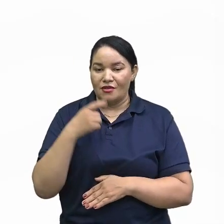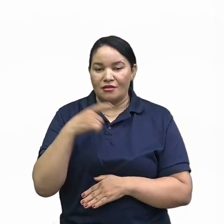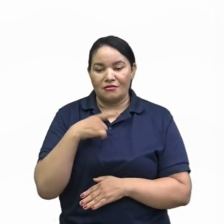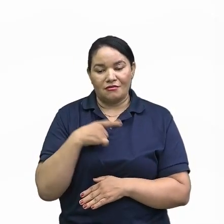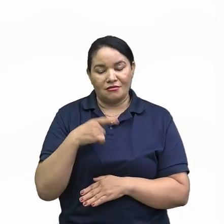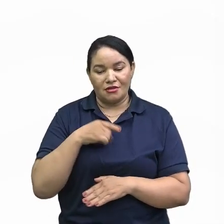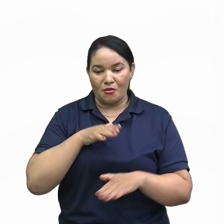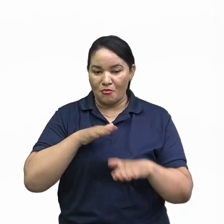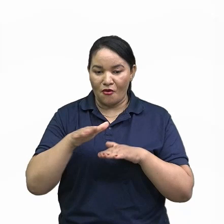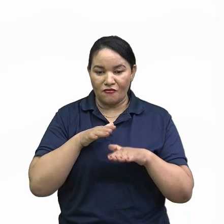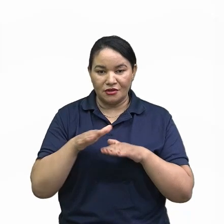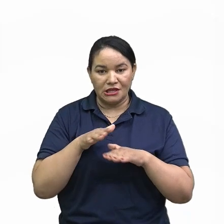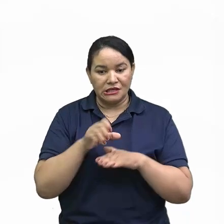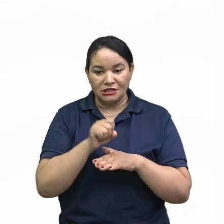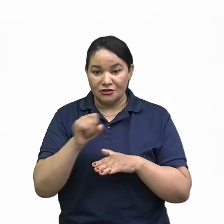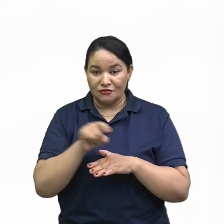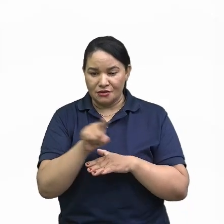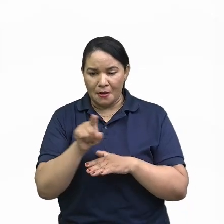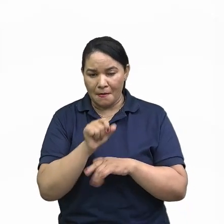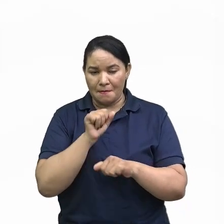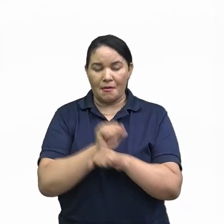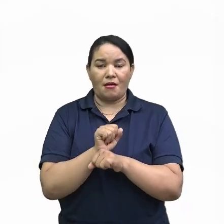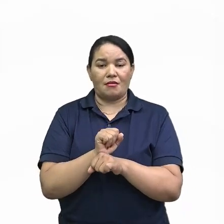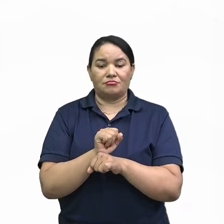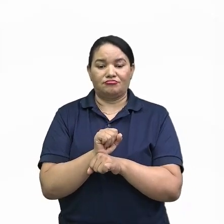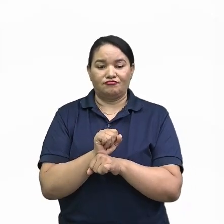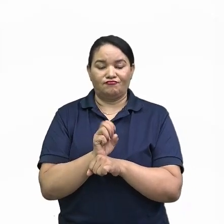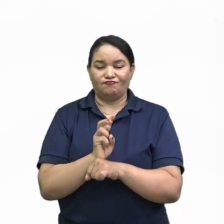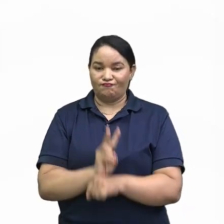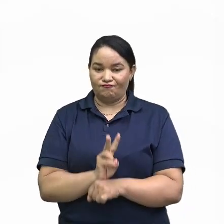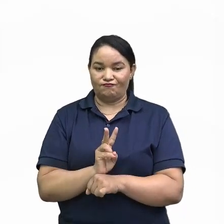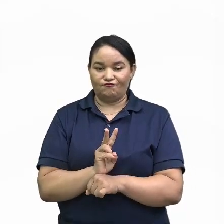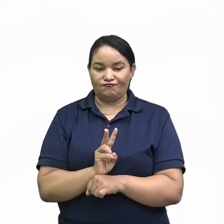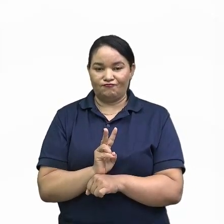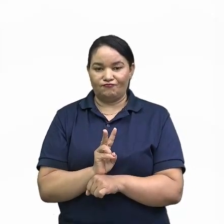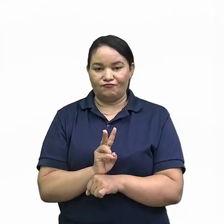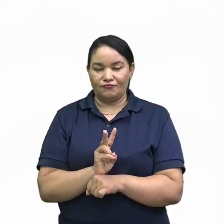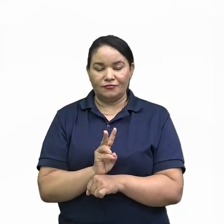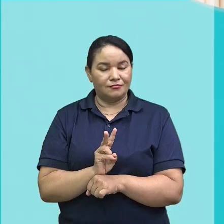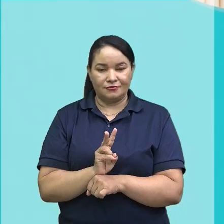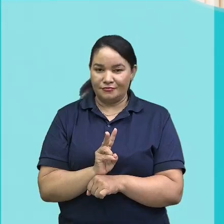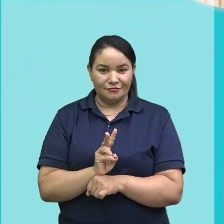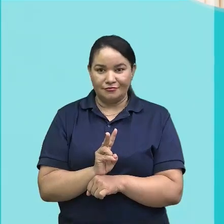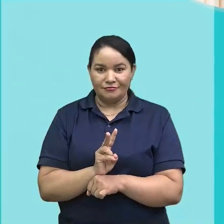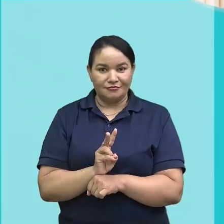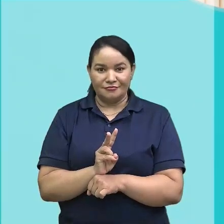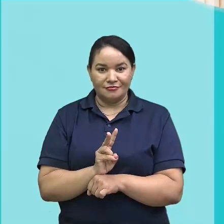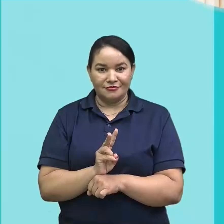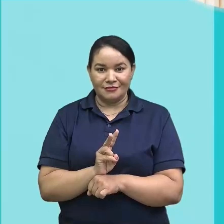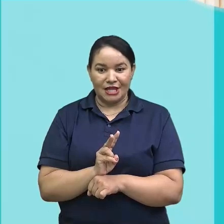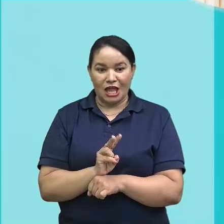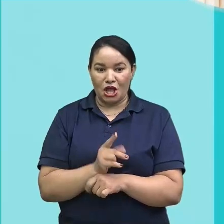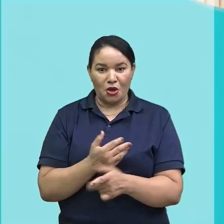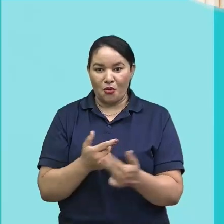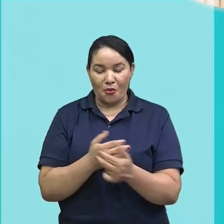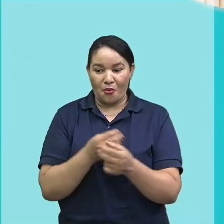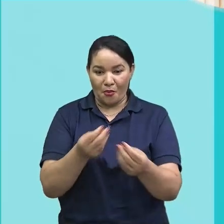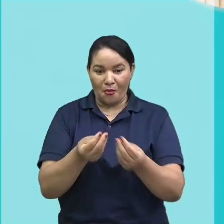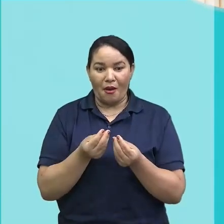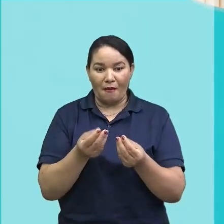Nada acontece se você ficar parado. Nada vai cair na sua mão se você ficar